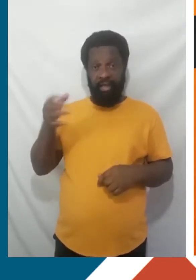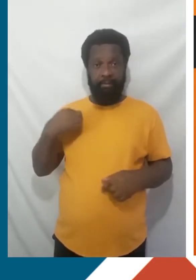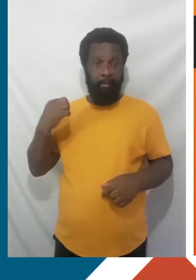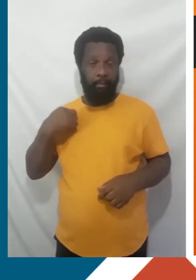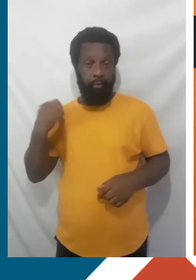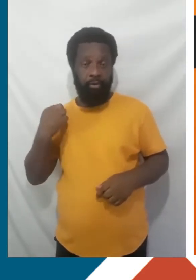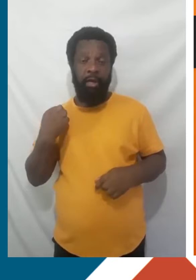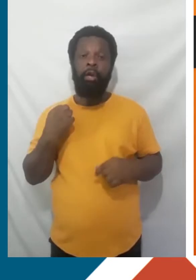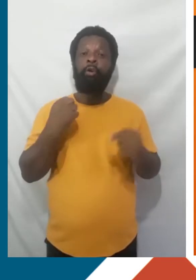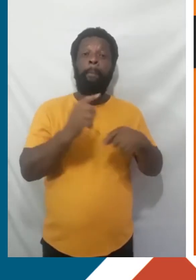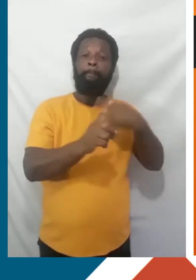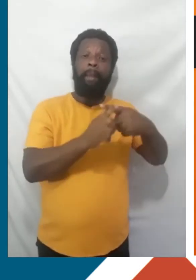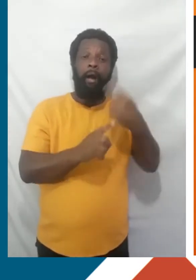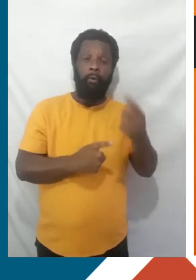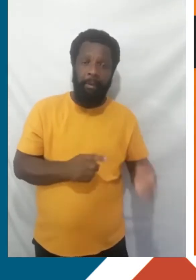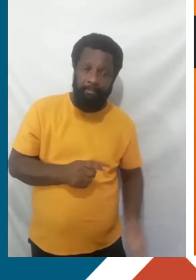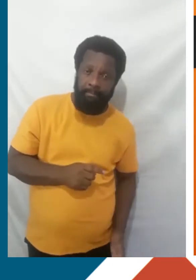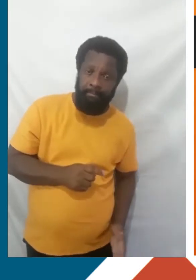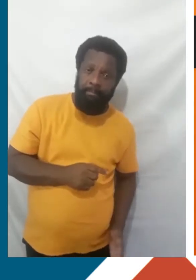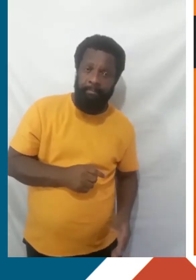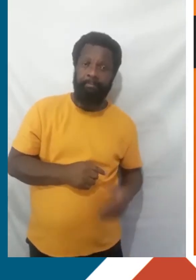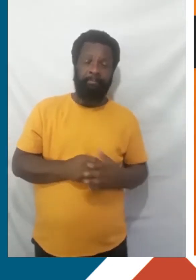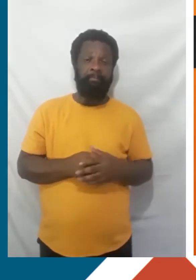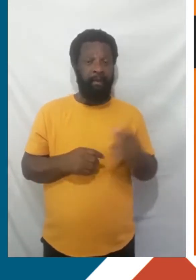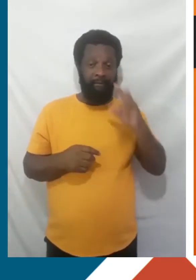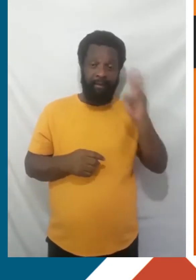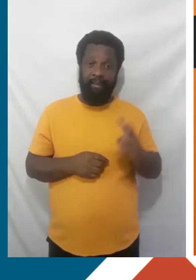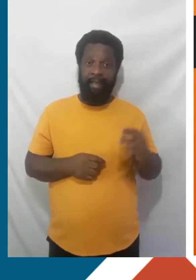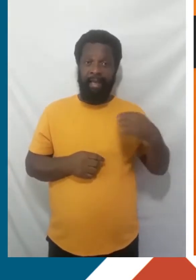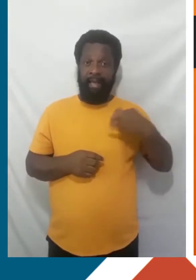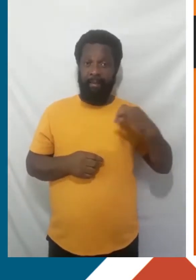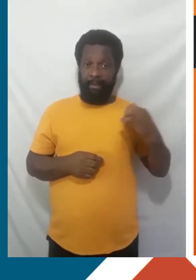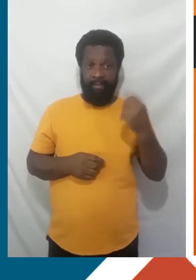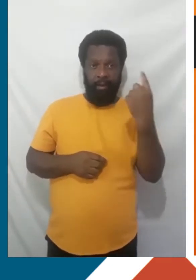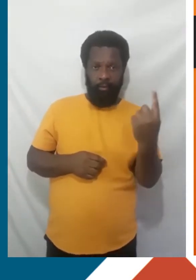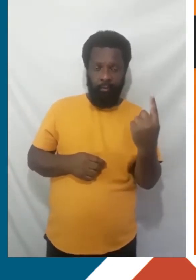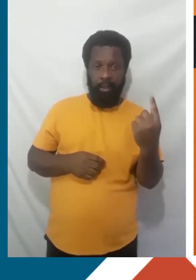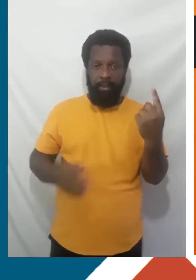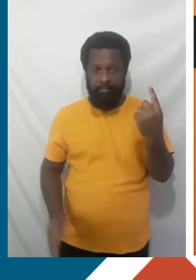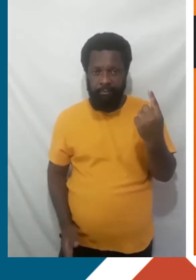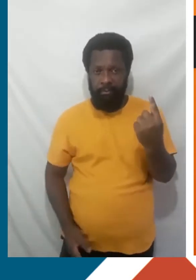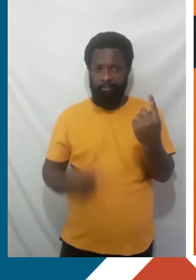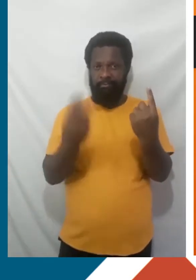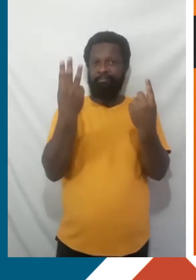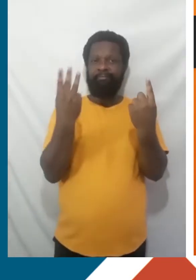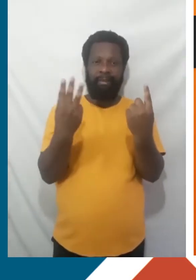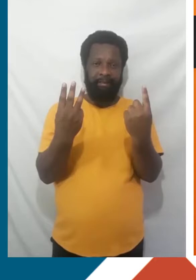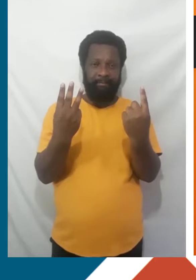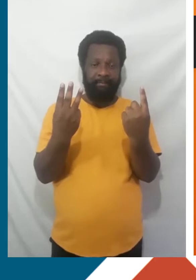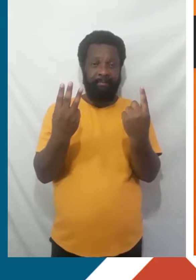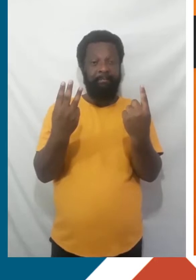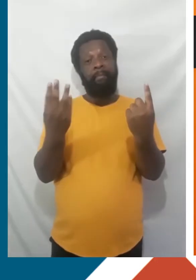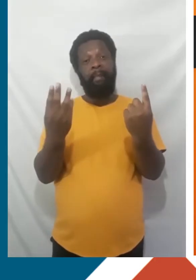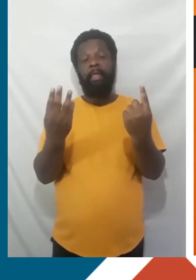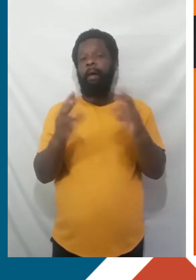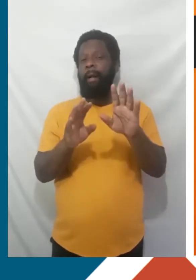já tem, e uma dessas bermudas? Então aqui está a camisa de José e as 3 bermudas que ele ganhou. Então